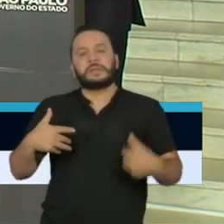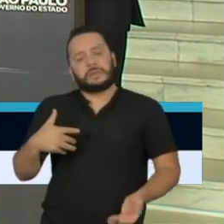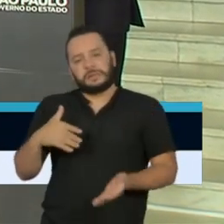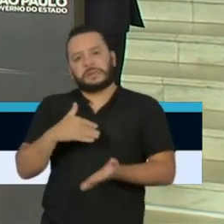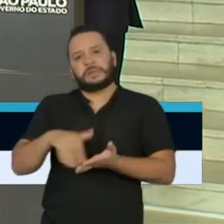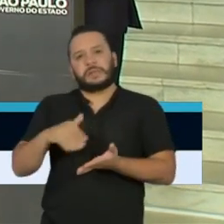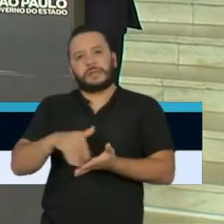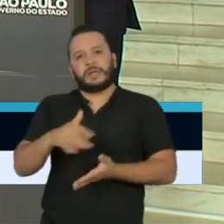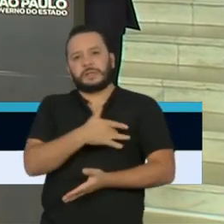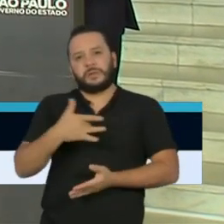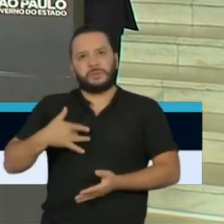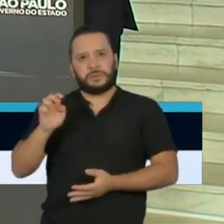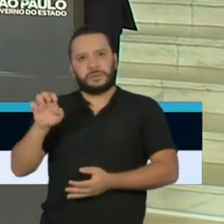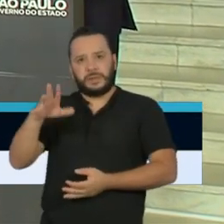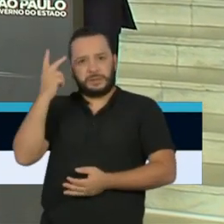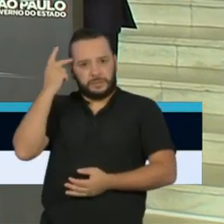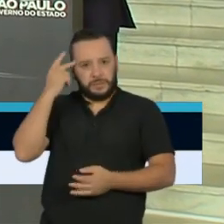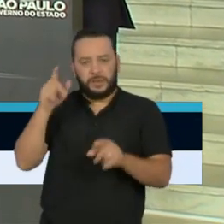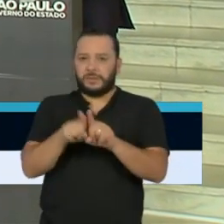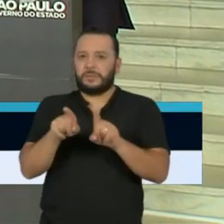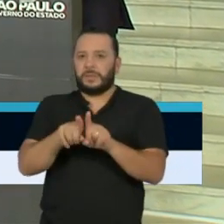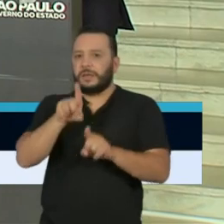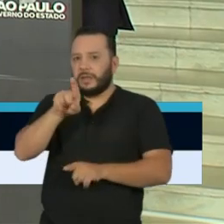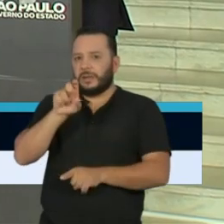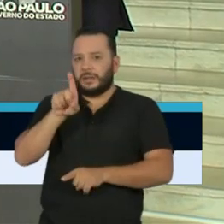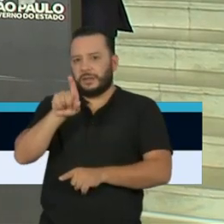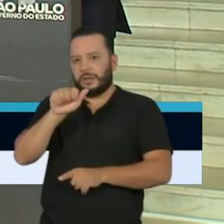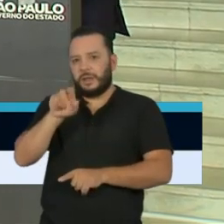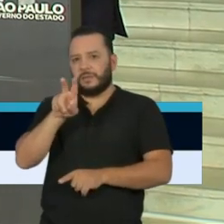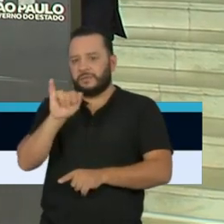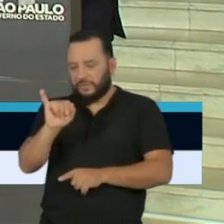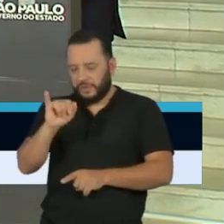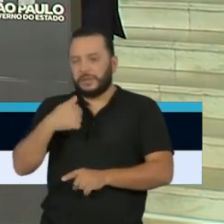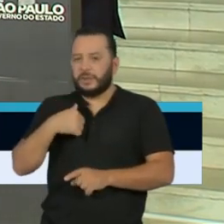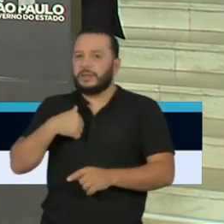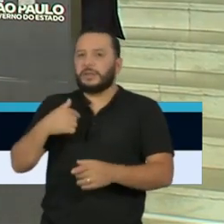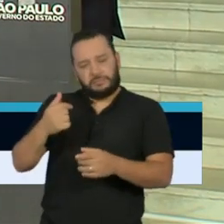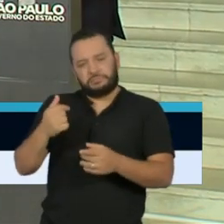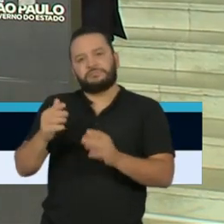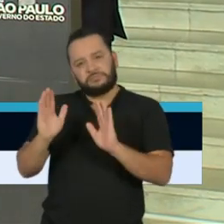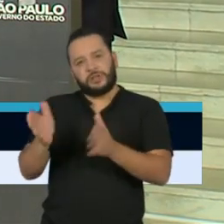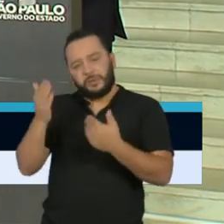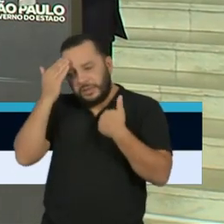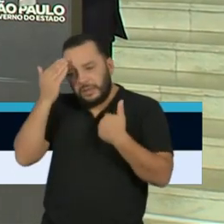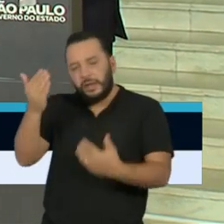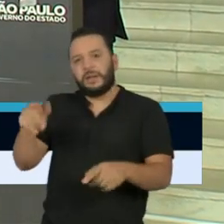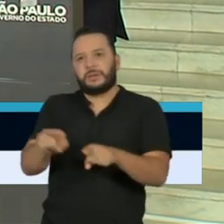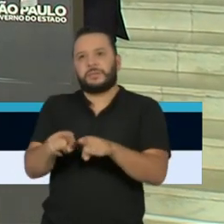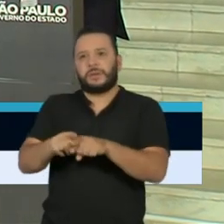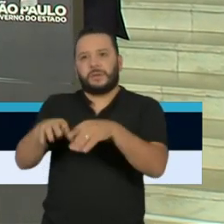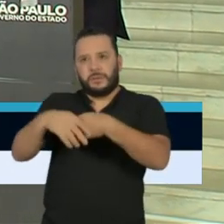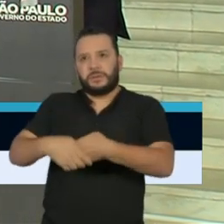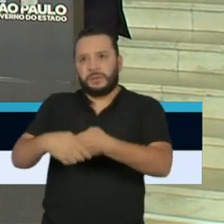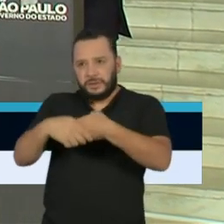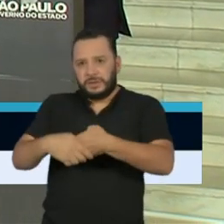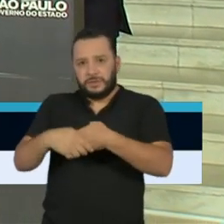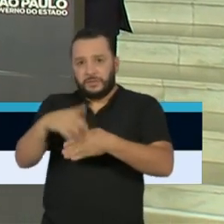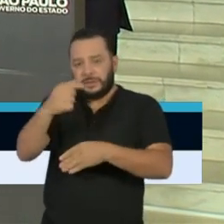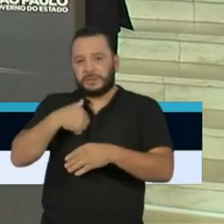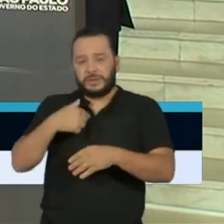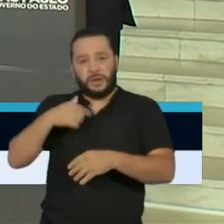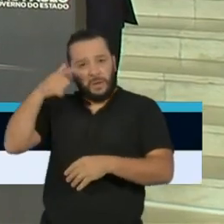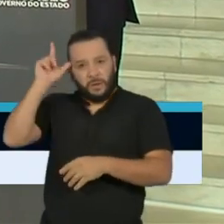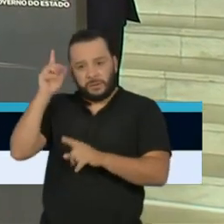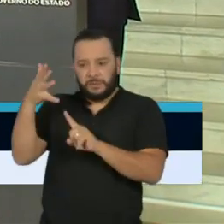de São Paulo. Muito obrigado, doutor Davi Wipp, pela lembrança, pela menção. Eu quero aproveitar também para cumprimentá-lo pelo depoimento emocionante